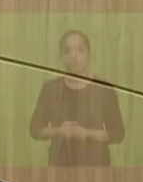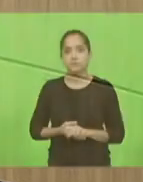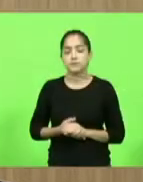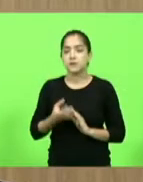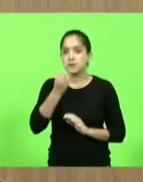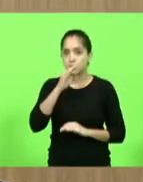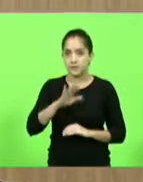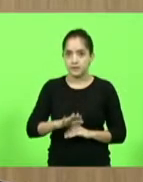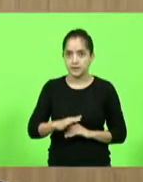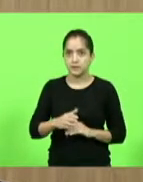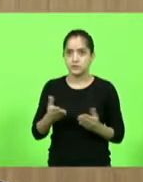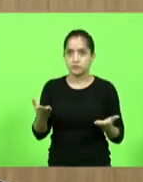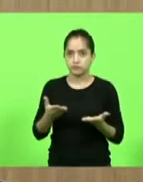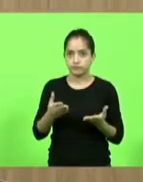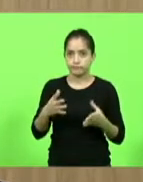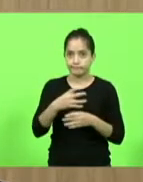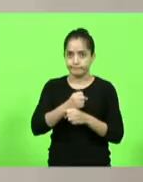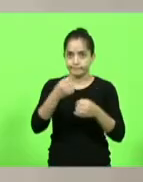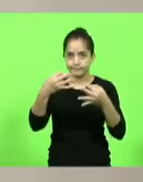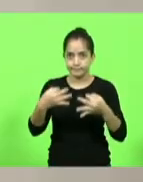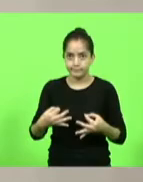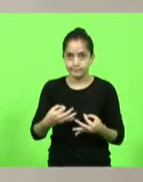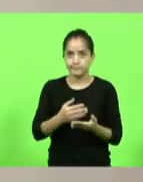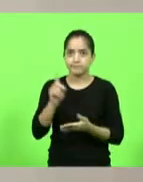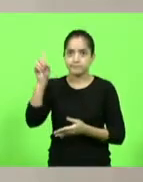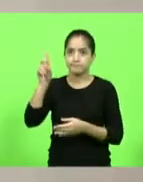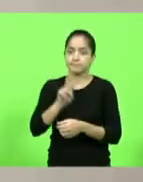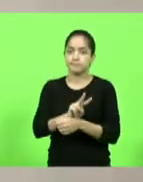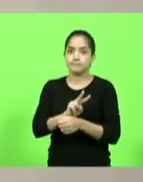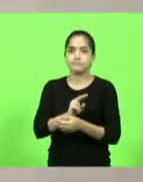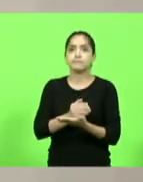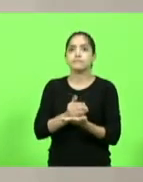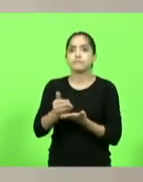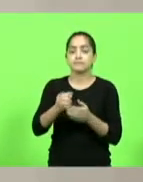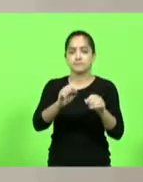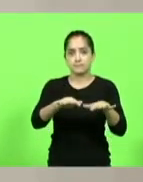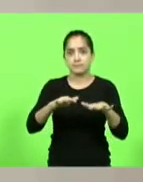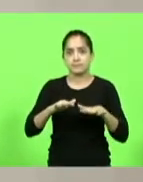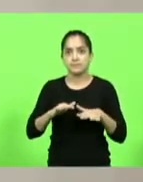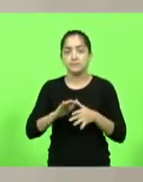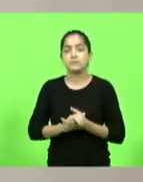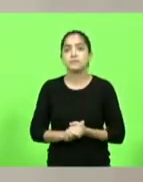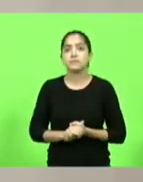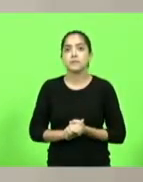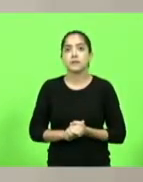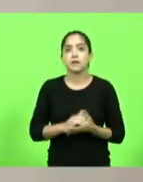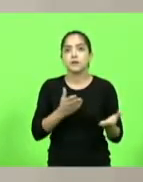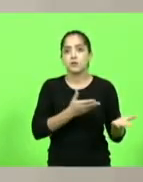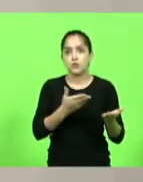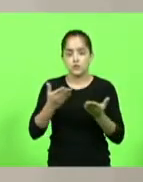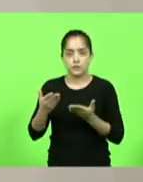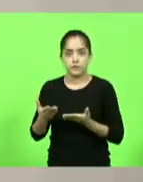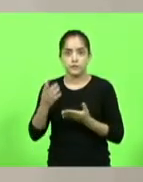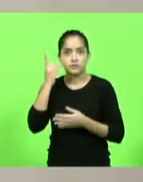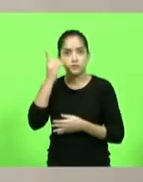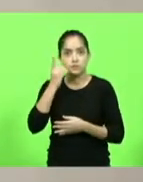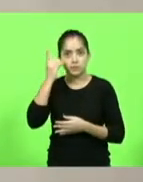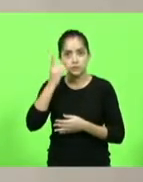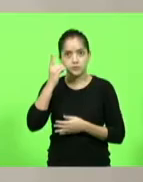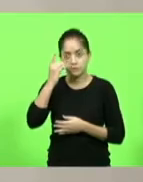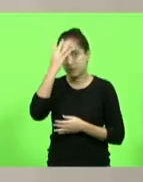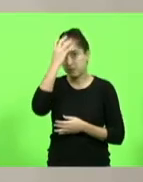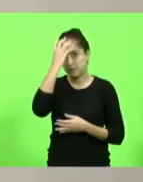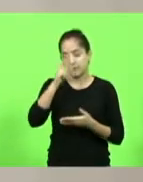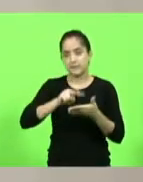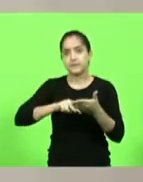Boa tarde a todos. Havendo o quórum regimental e sob a proteção de Deus, declaro aberta a presente sessão. Convido o deputado Ismael dos Santos